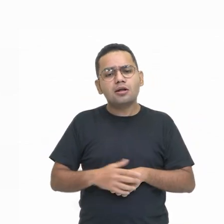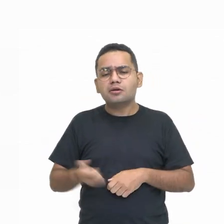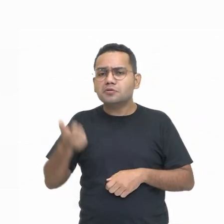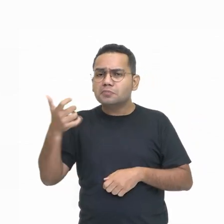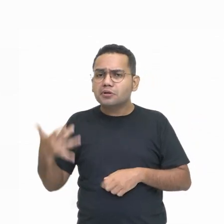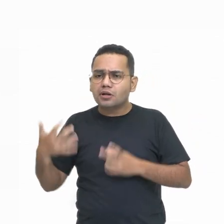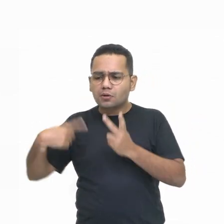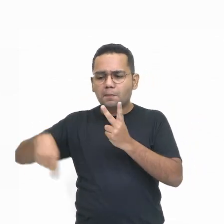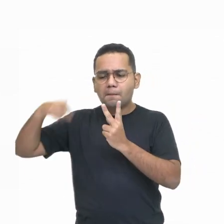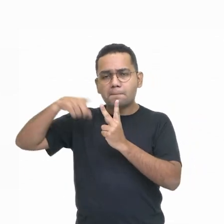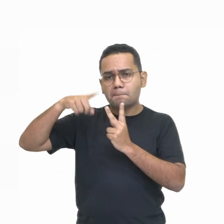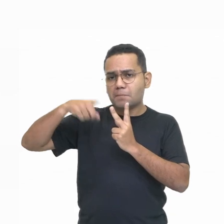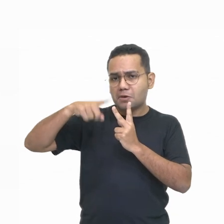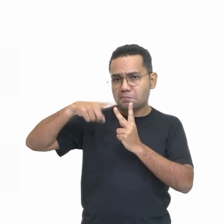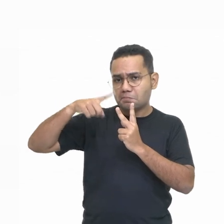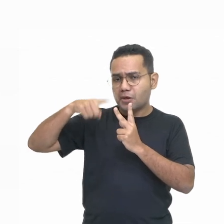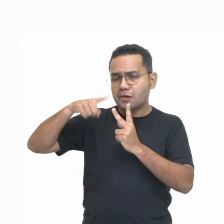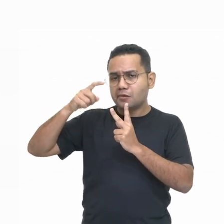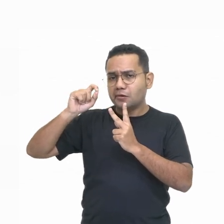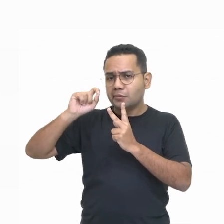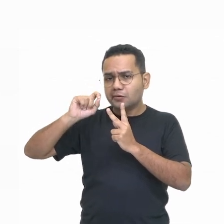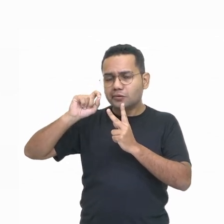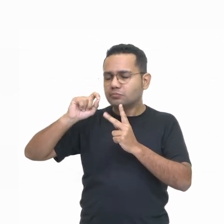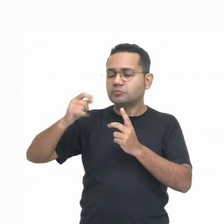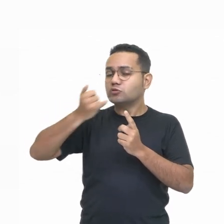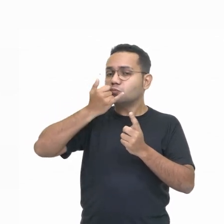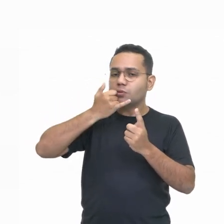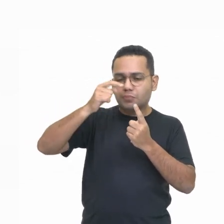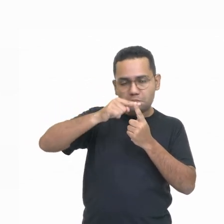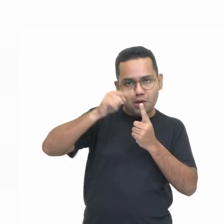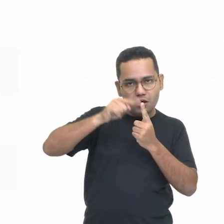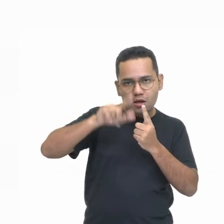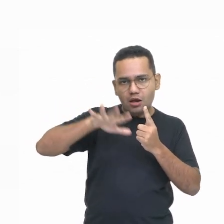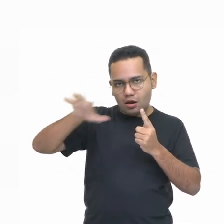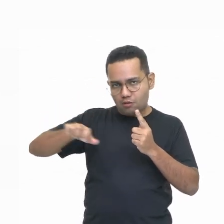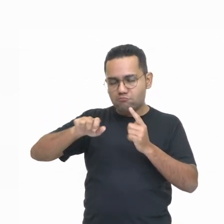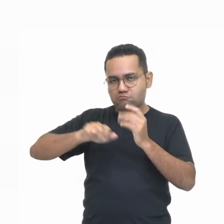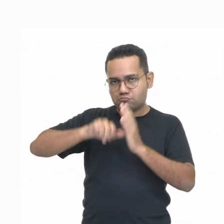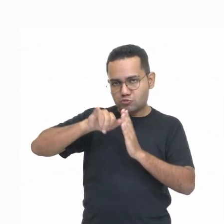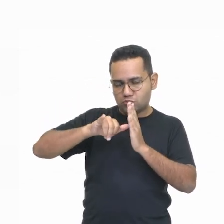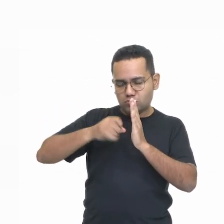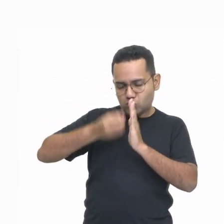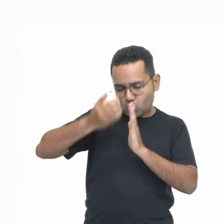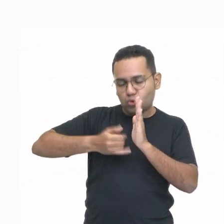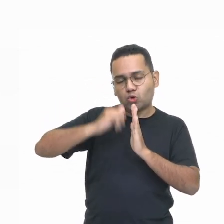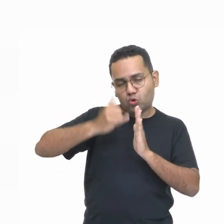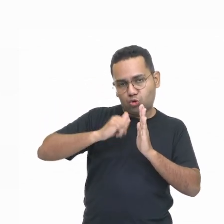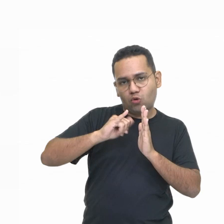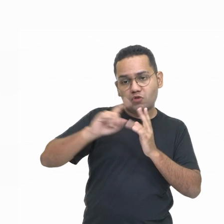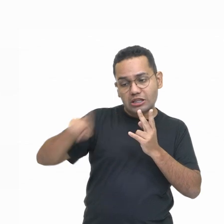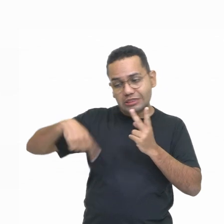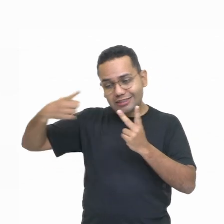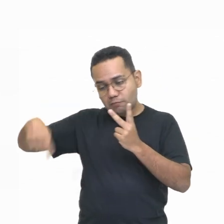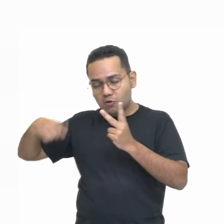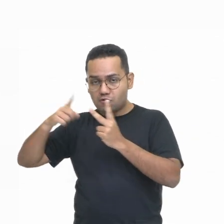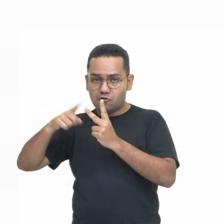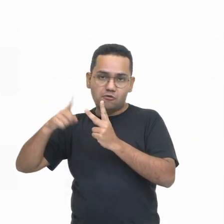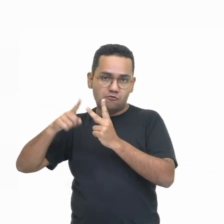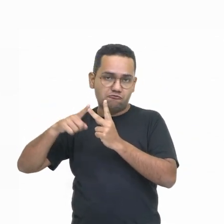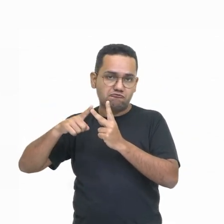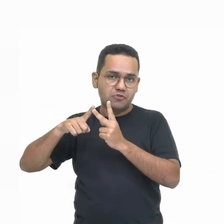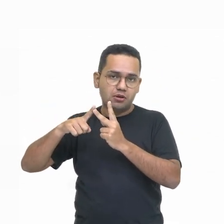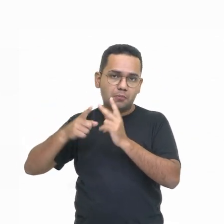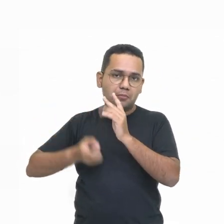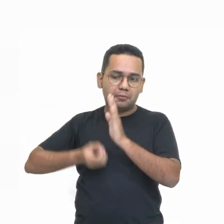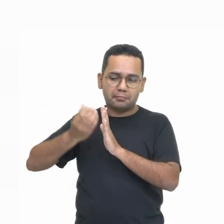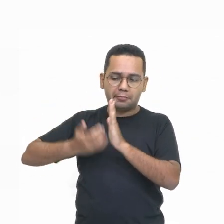mas eles não explicavam como que surgiam os autotróficos. Então, os pesquisadores que acreditam aí na